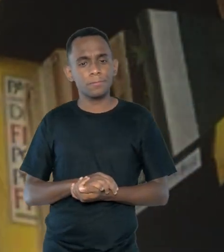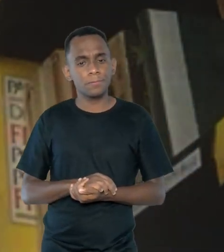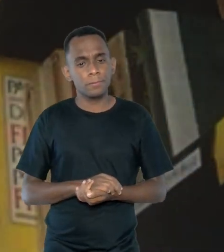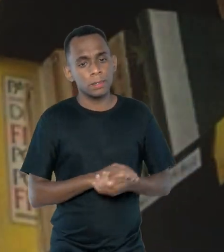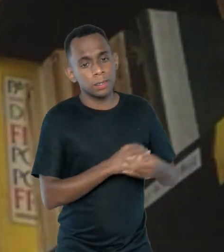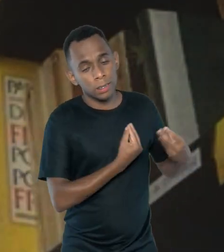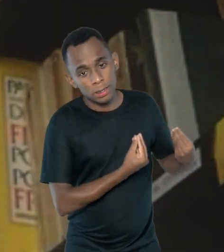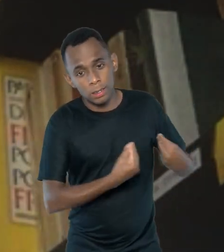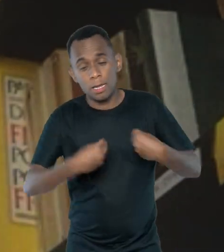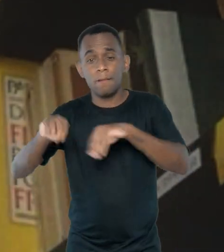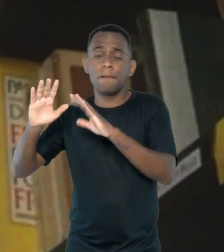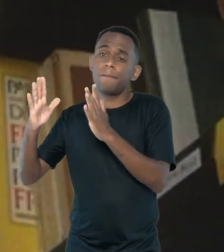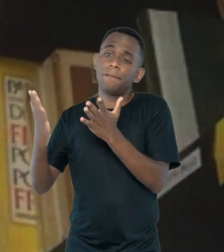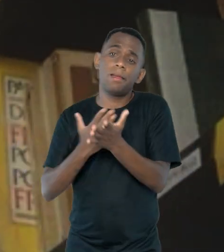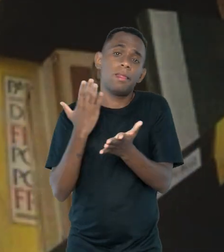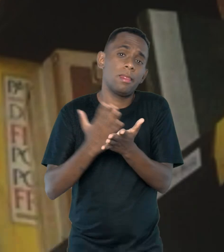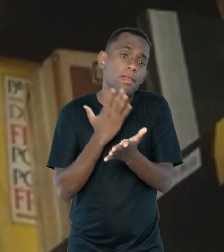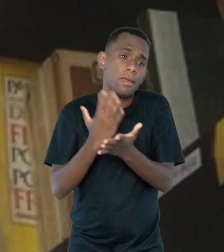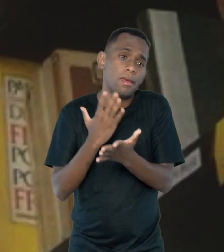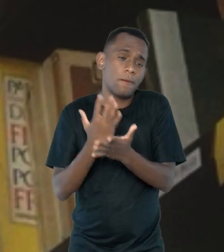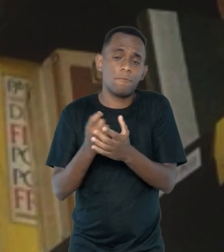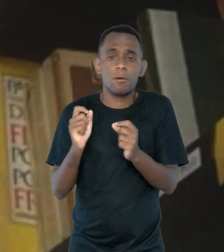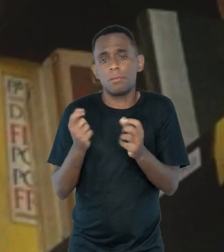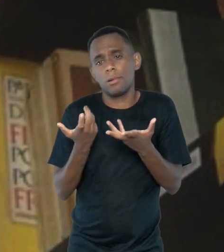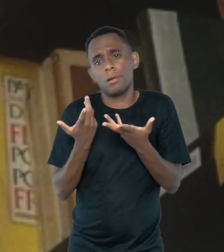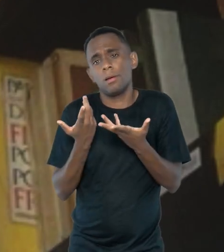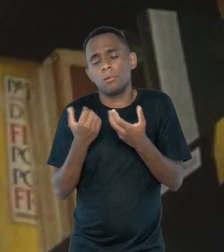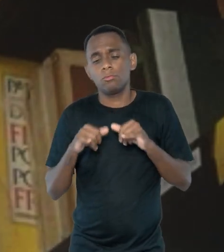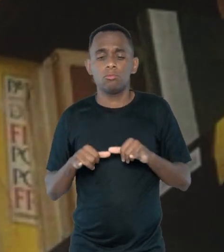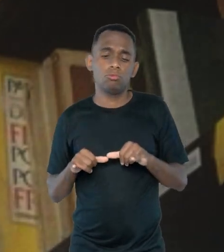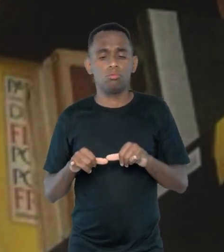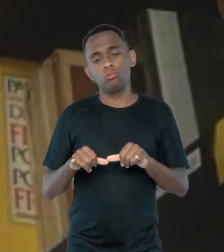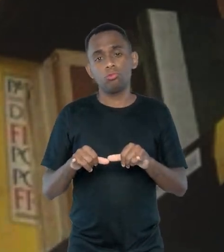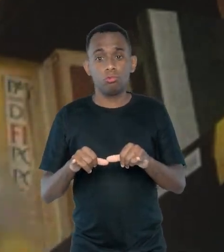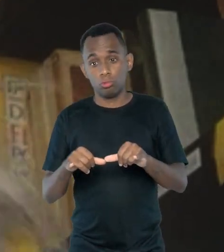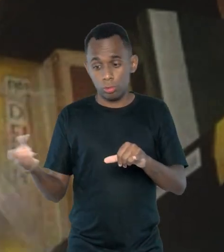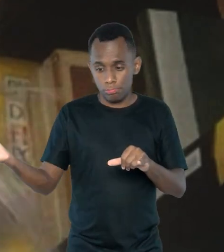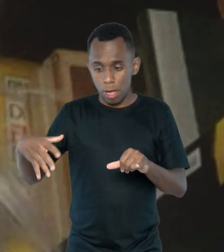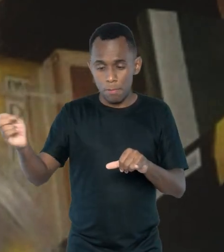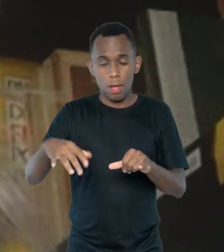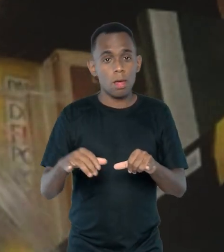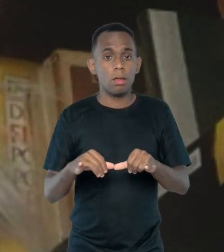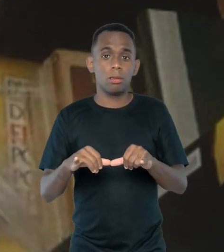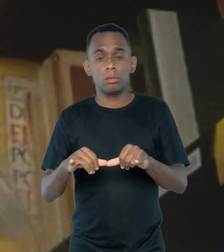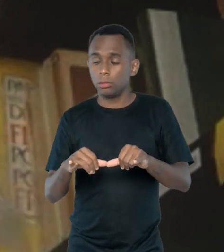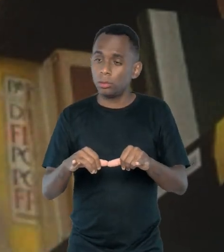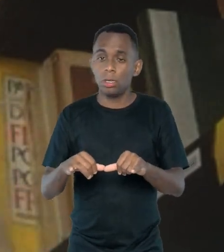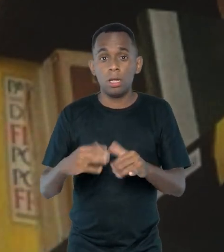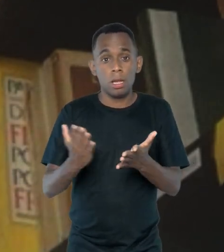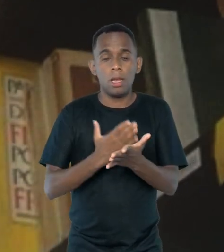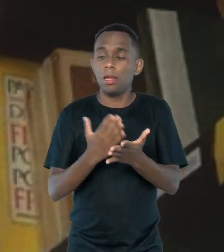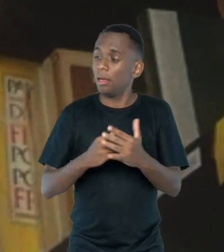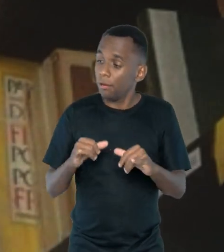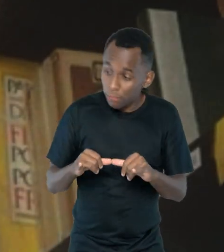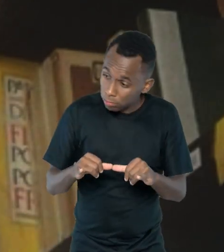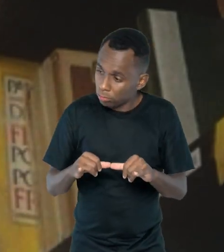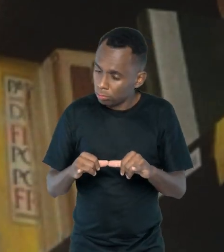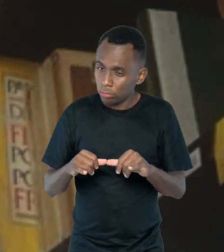levava livros num carrinho de compra de supermercado e parava o carrinho na porta da sala